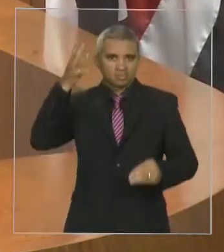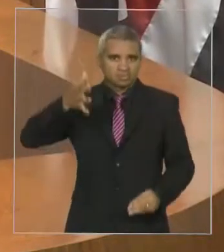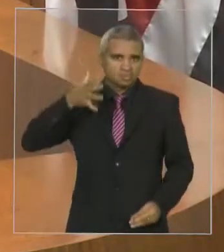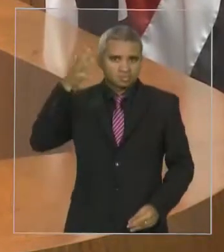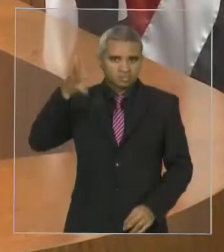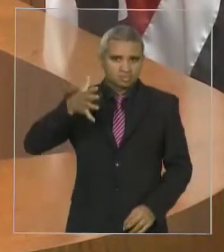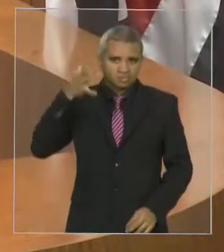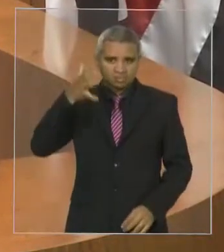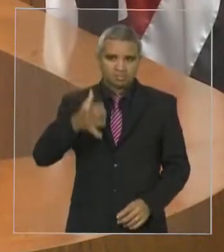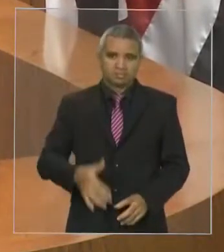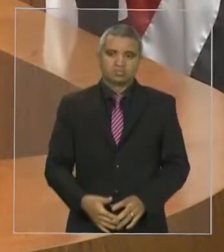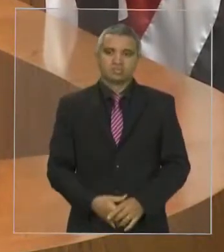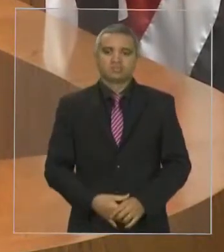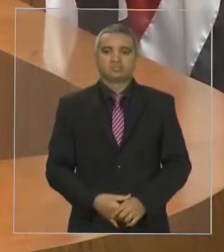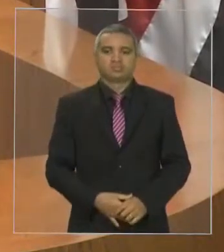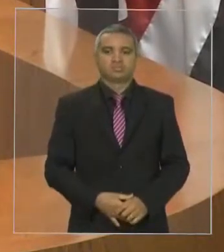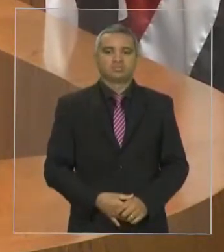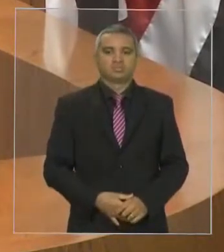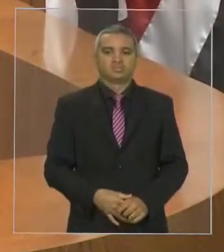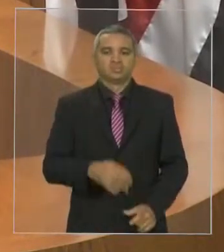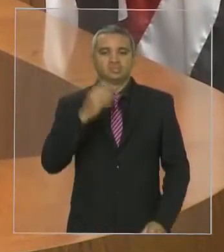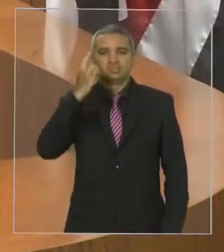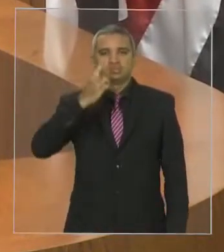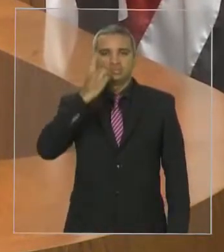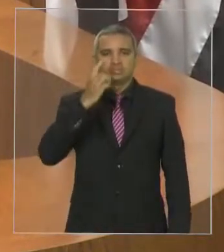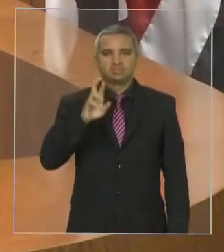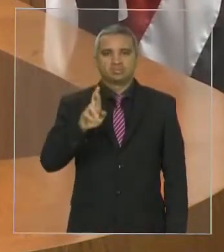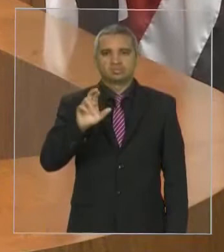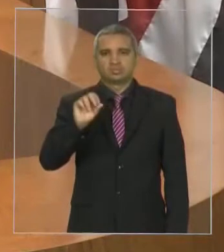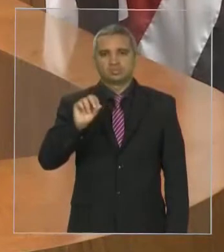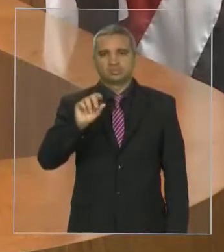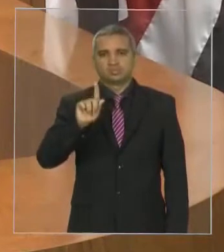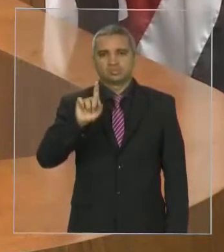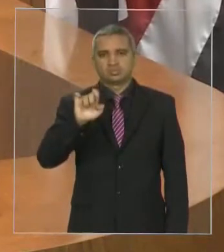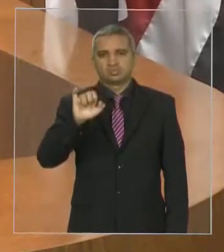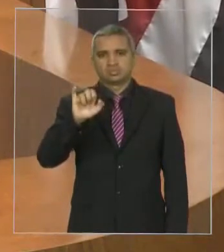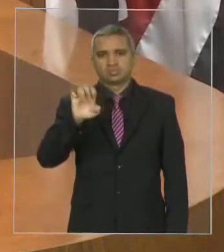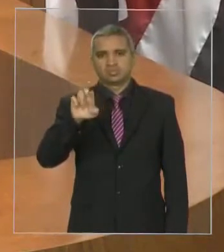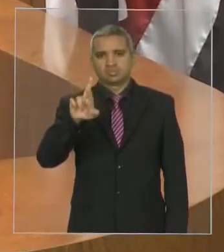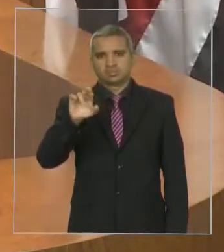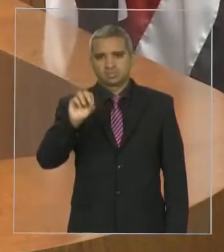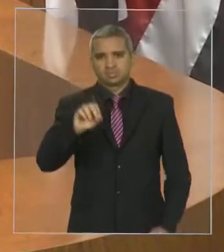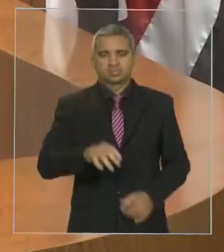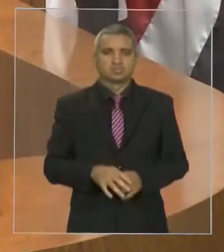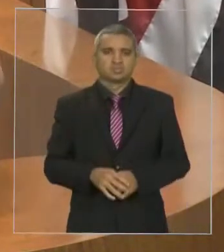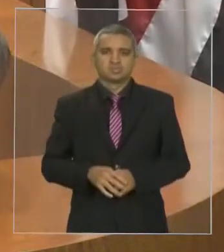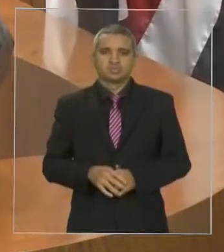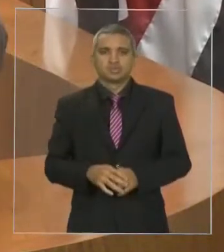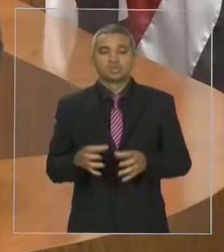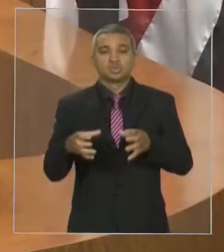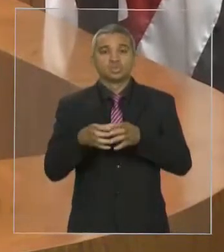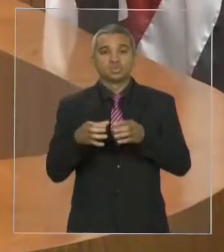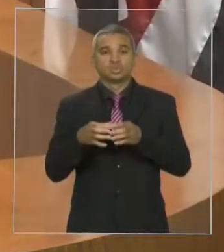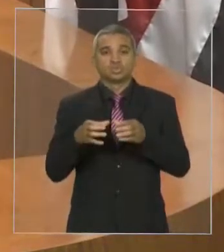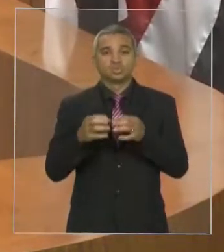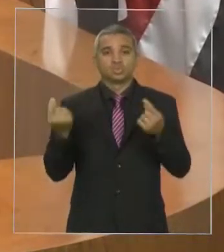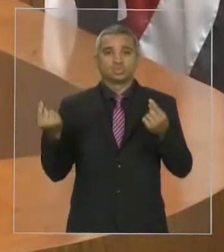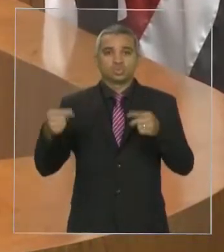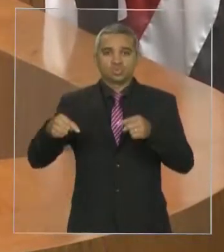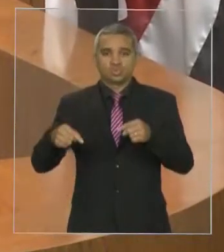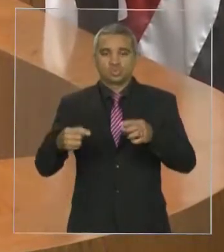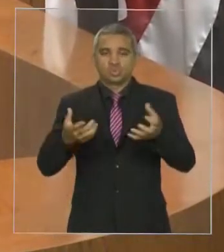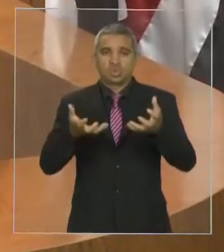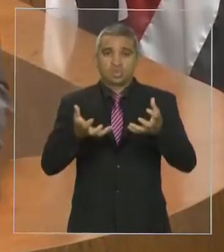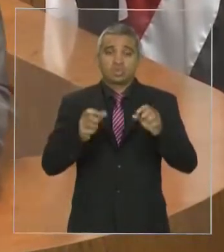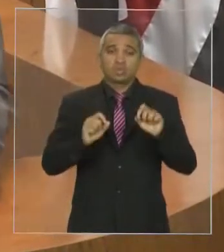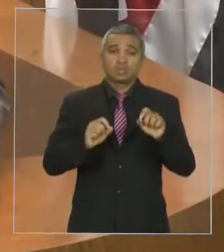no fundo, o que a oposição gostaria é que o hospital não funcionasse. Mas para aquele cidadão que está em